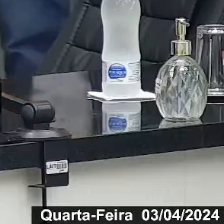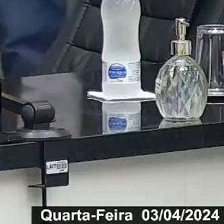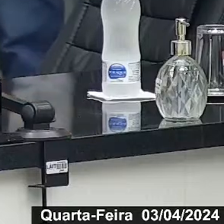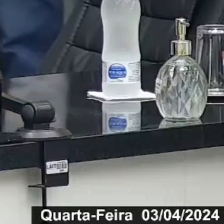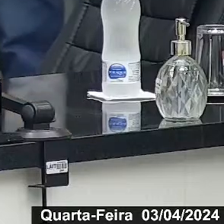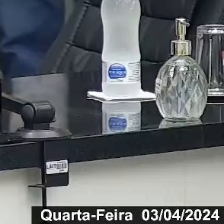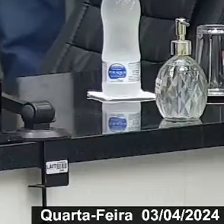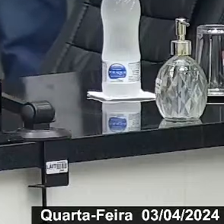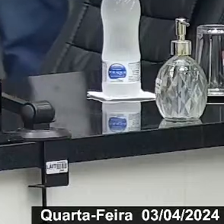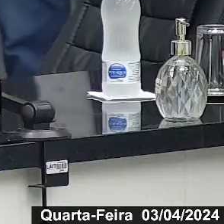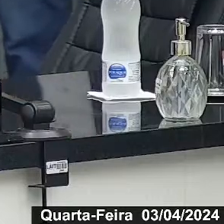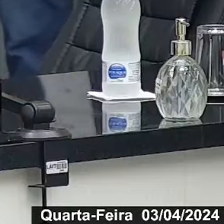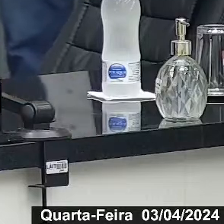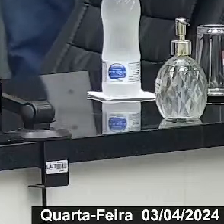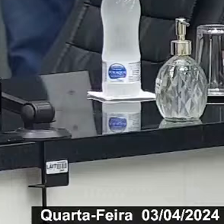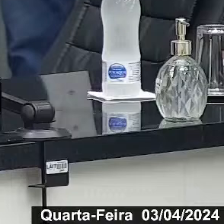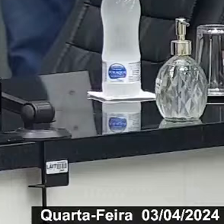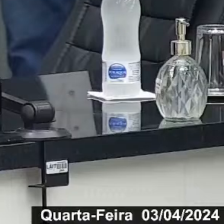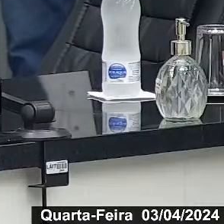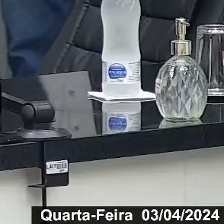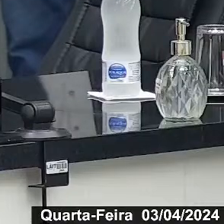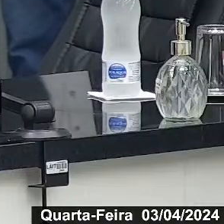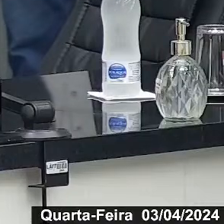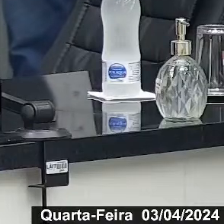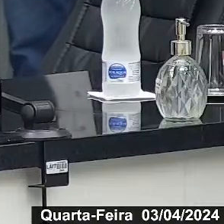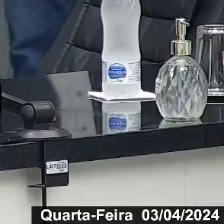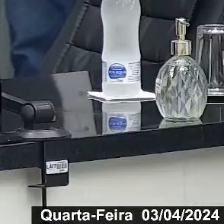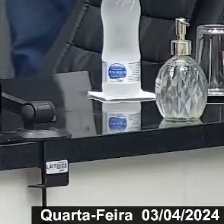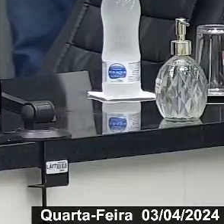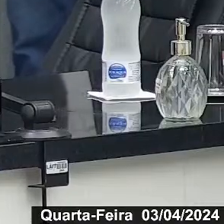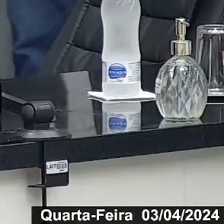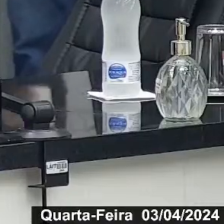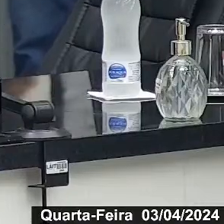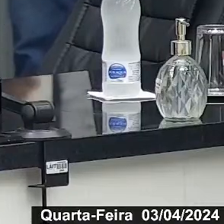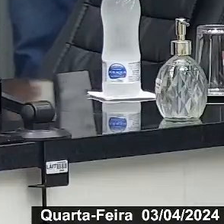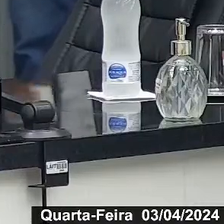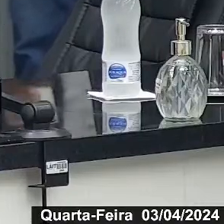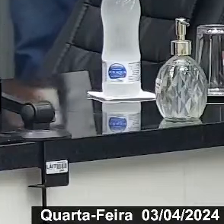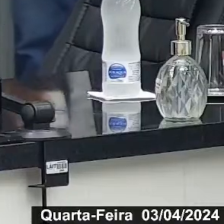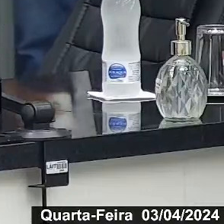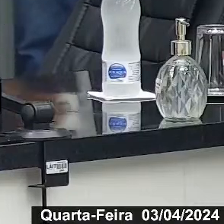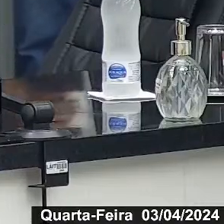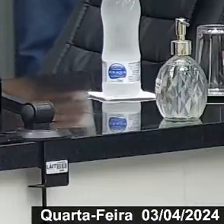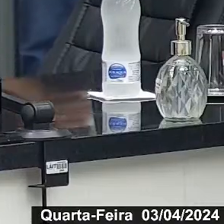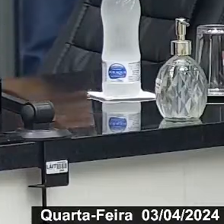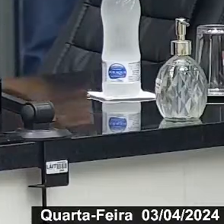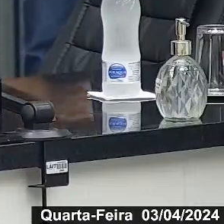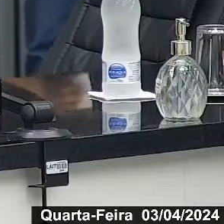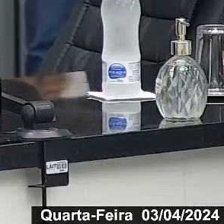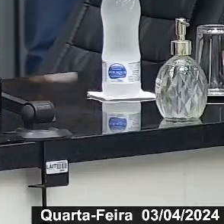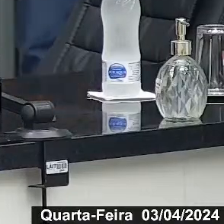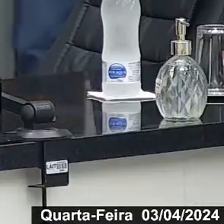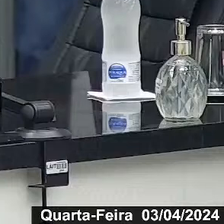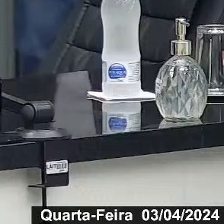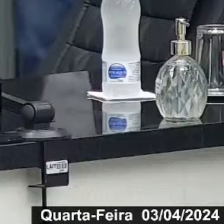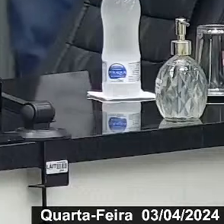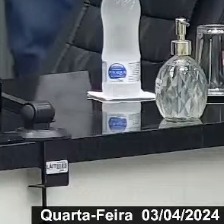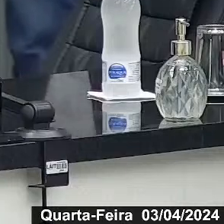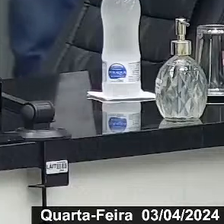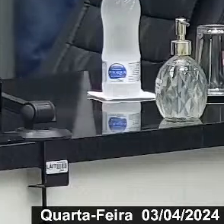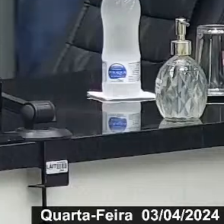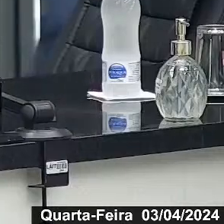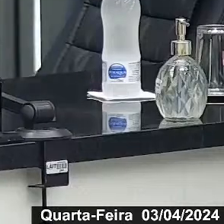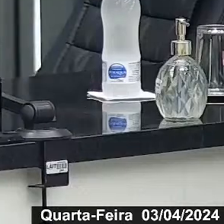água. E infelizmente isso faz com que os prontos-socorros, não só de Embu das Artes, se você for no Akira, se você